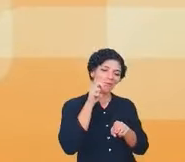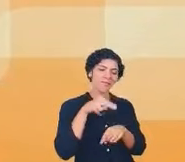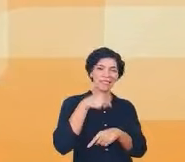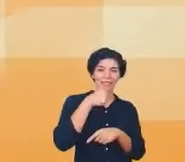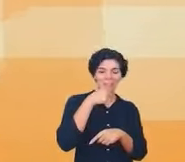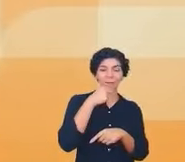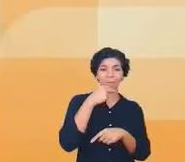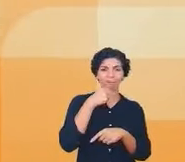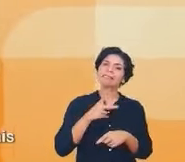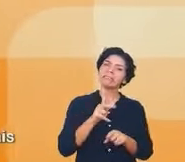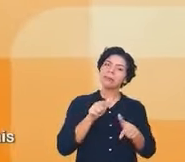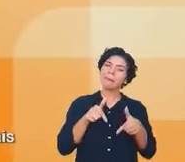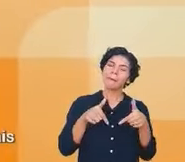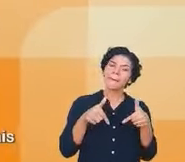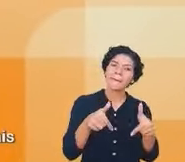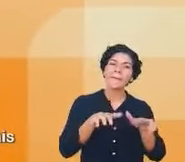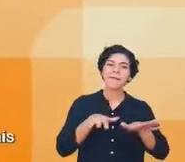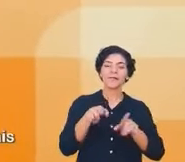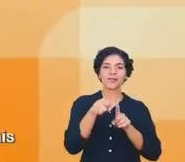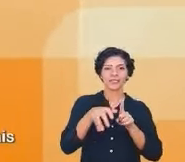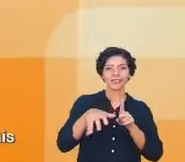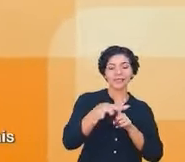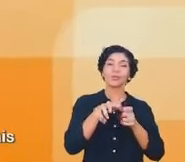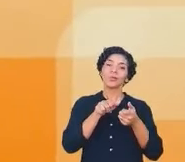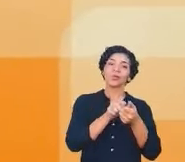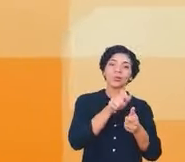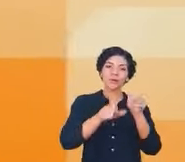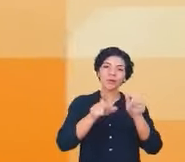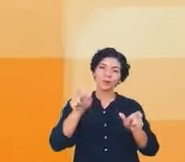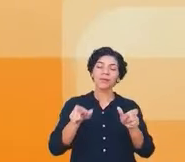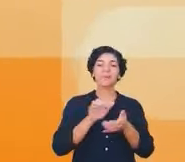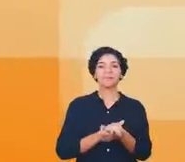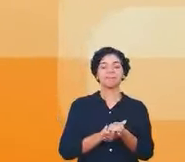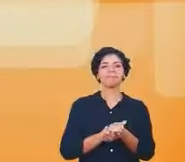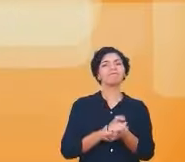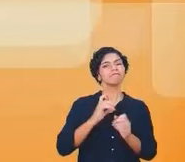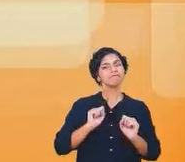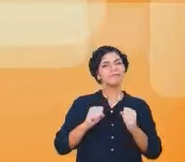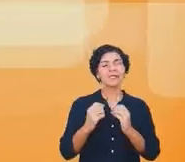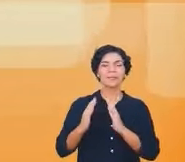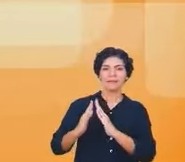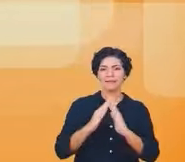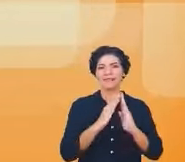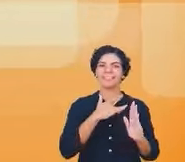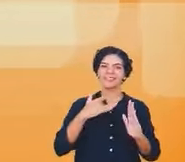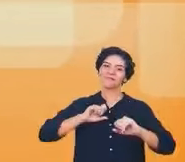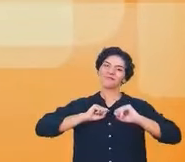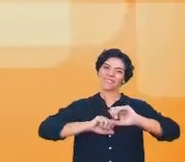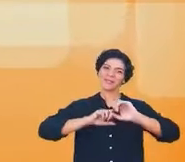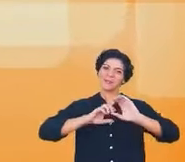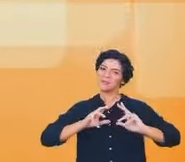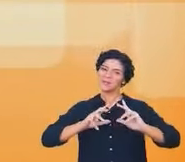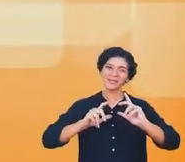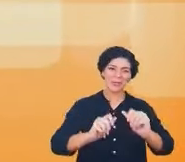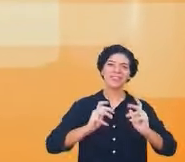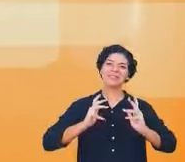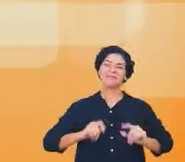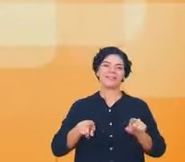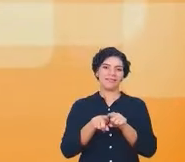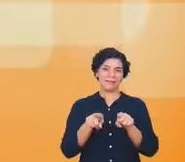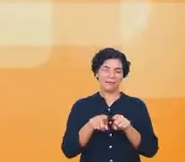filhos e meus netos. Sempre atuei nos movimentos sociais, junto do nosso povo, em defesa de moradia, saúde,